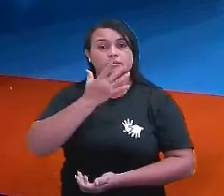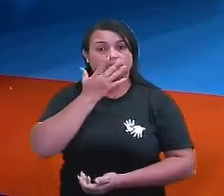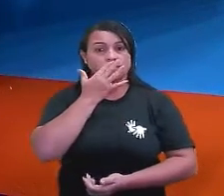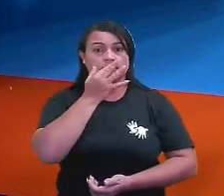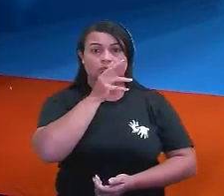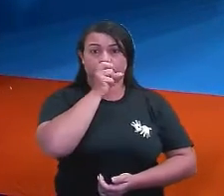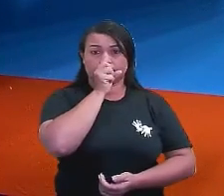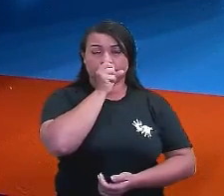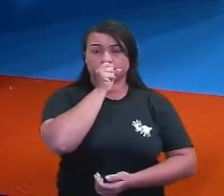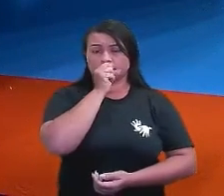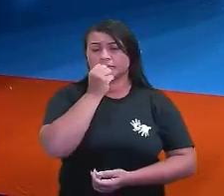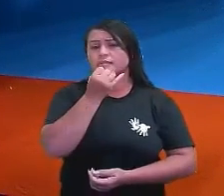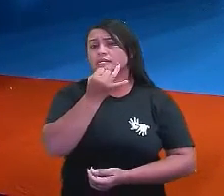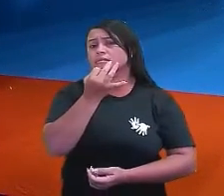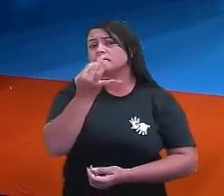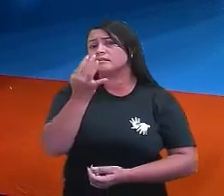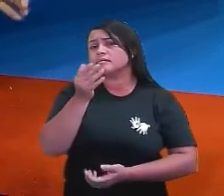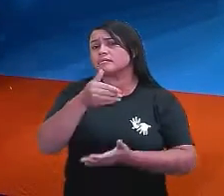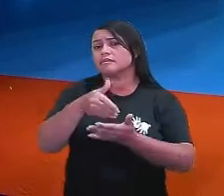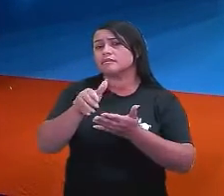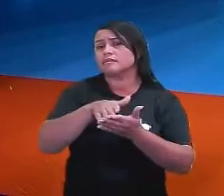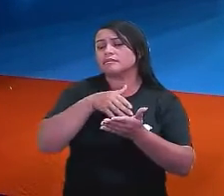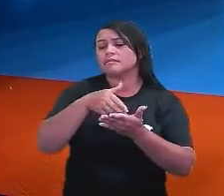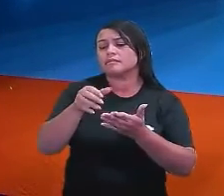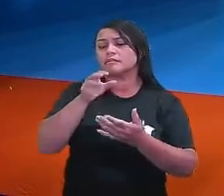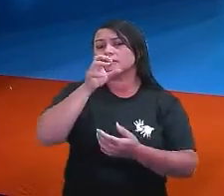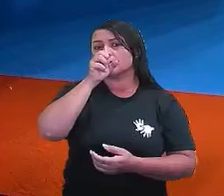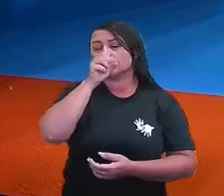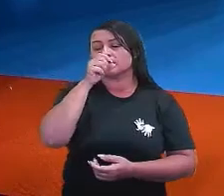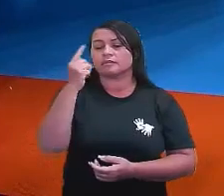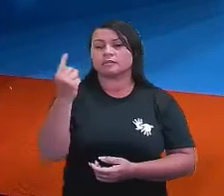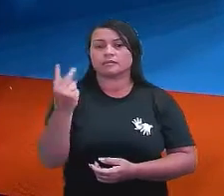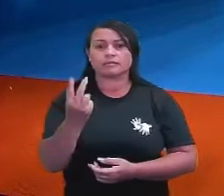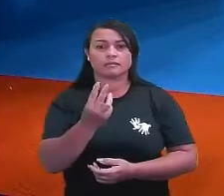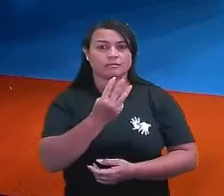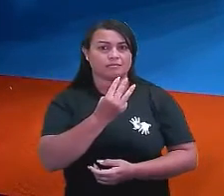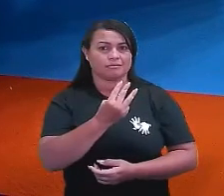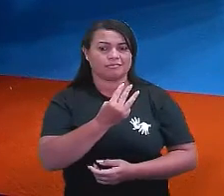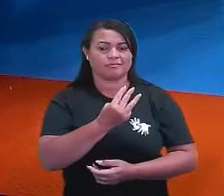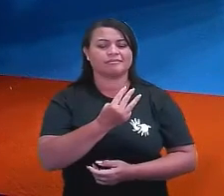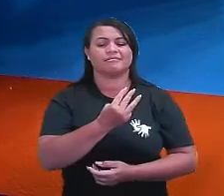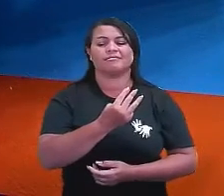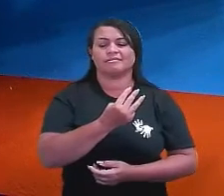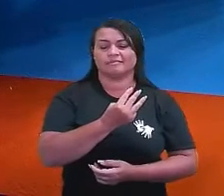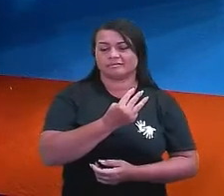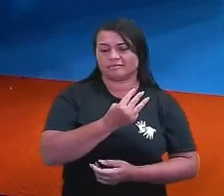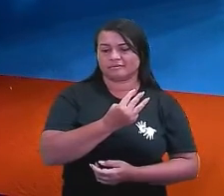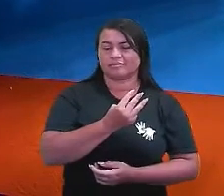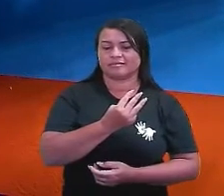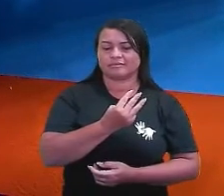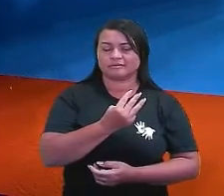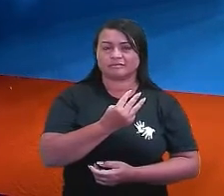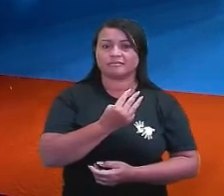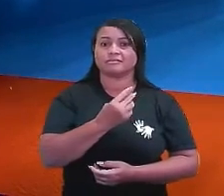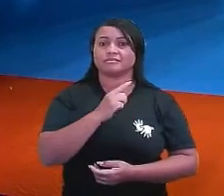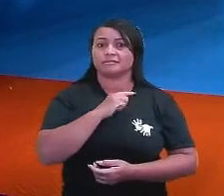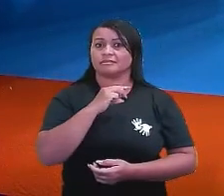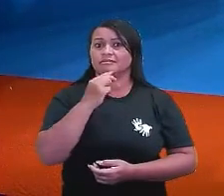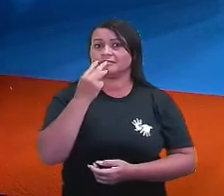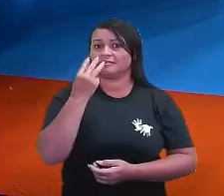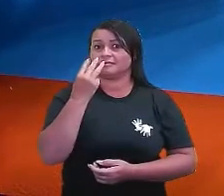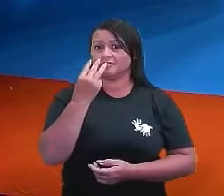laranjinha. Quantas partes pintadas de laranja? 1, 2, 3, tá? Então, são